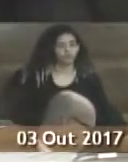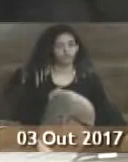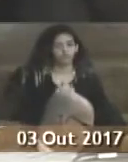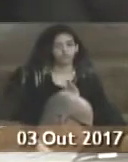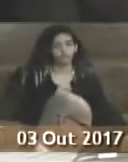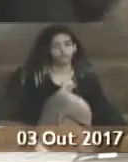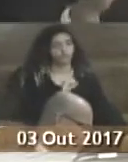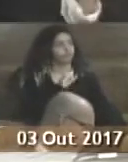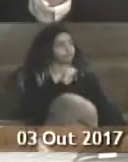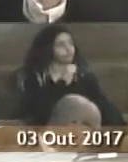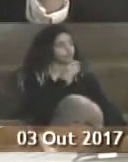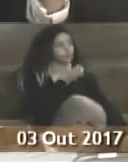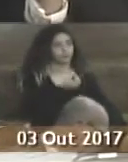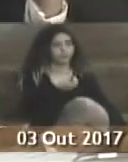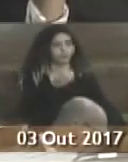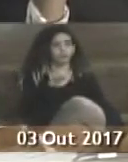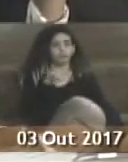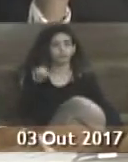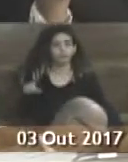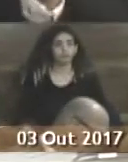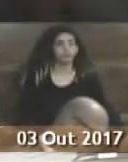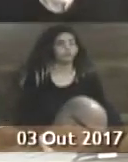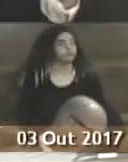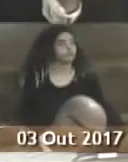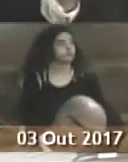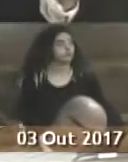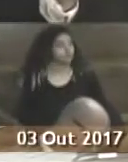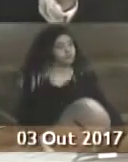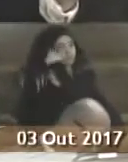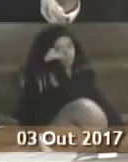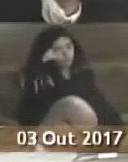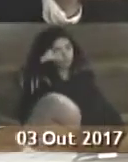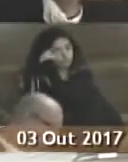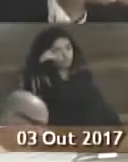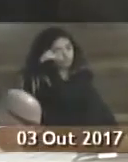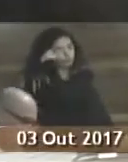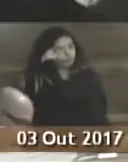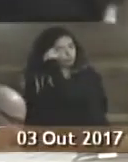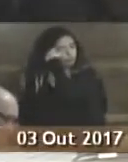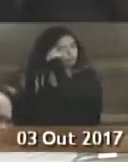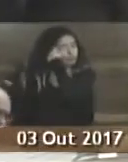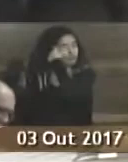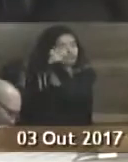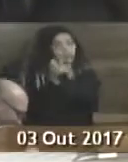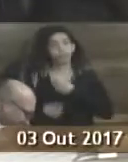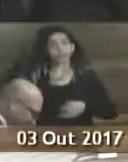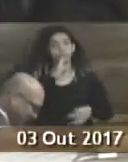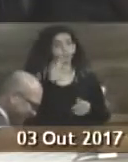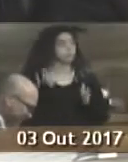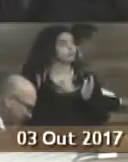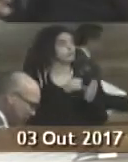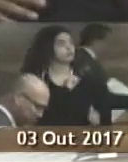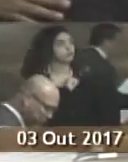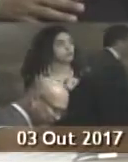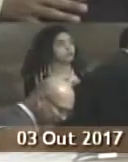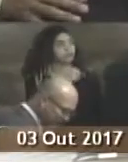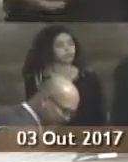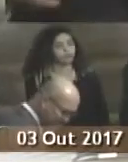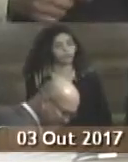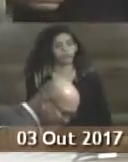Ofícios números 699, 726, 760, todos barra 17, todos da Prefeitura, em resposta às indicações